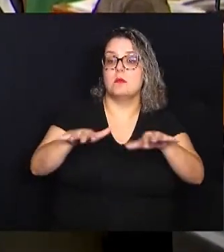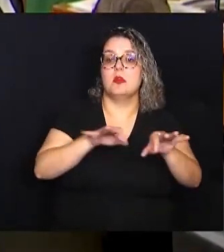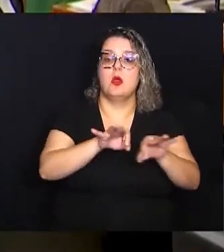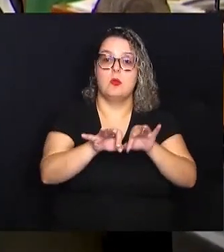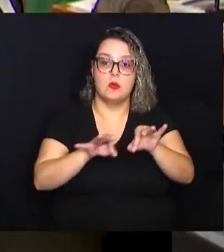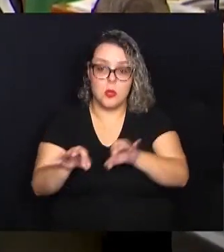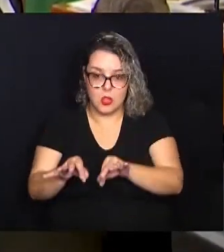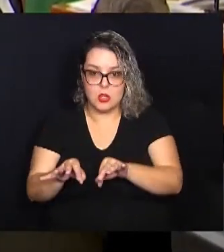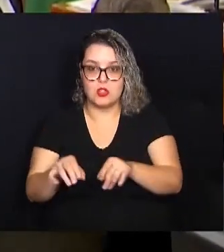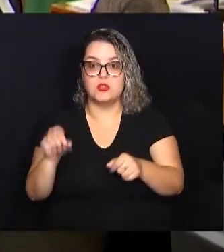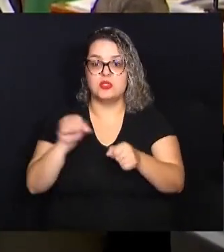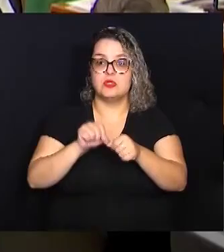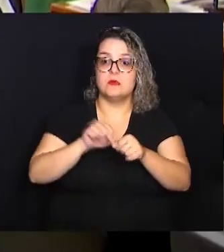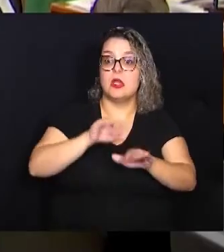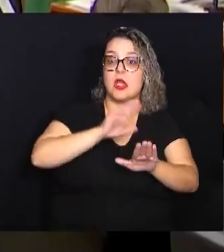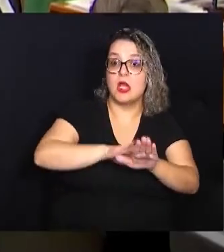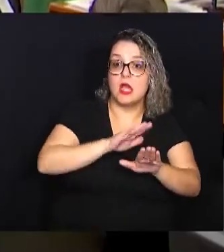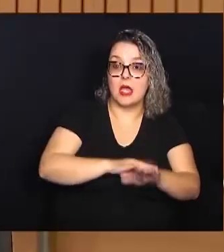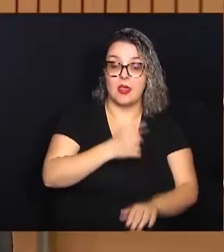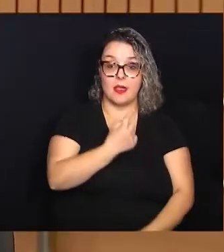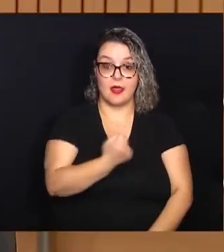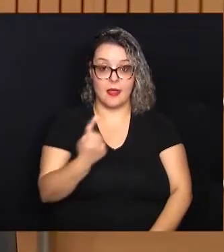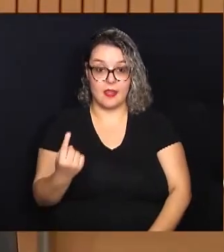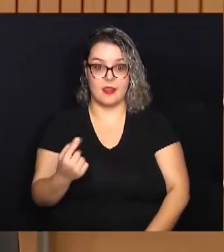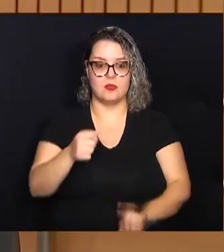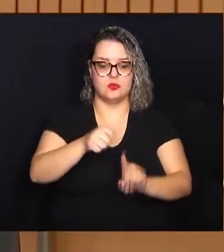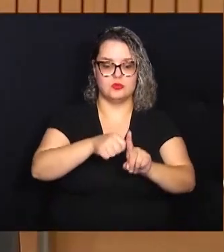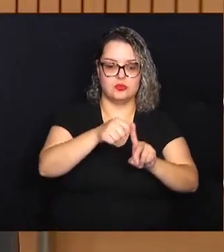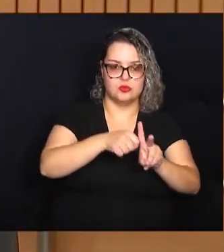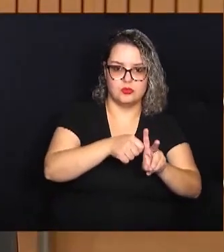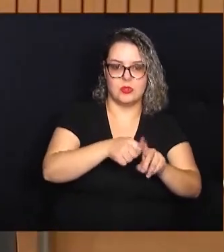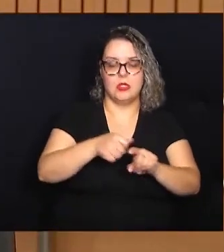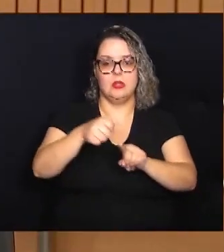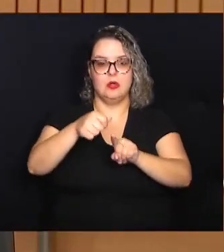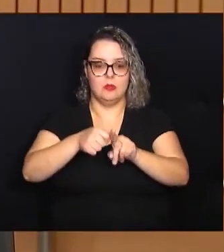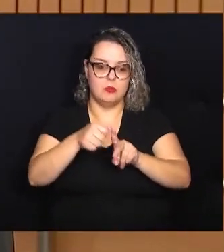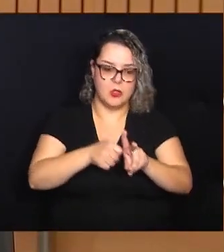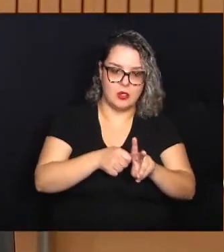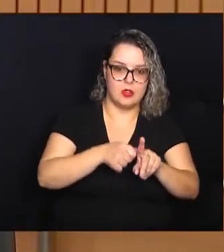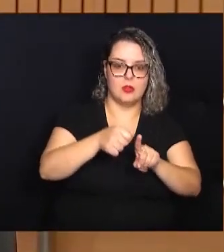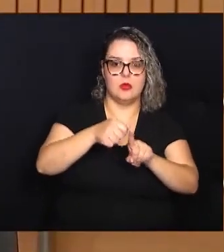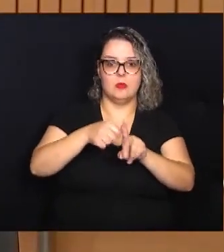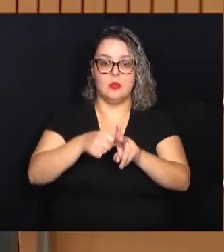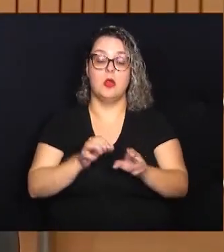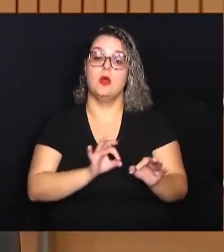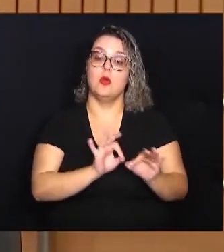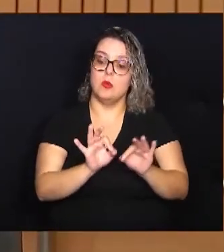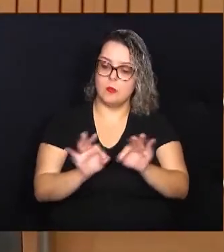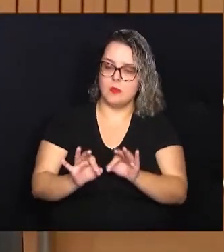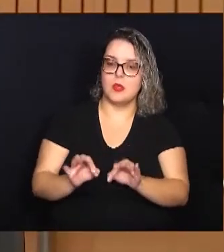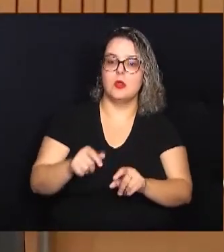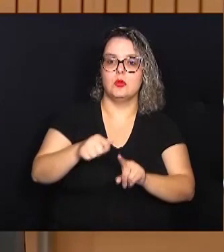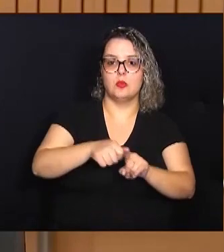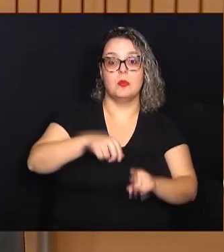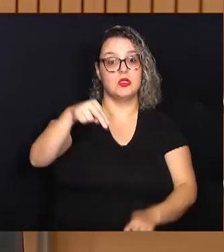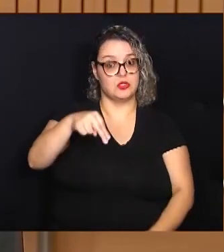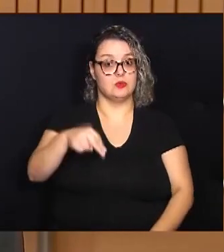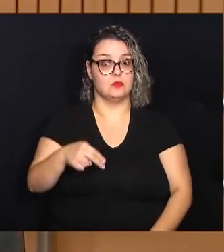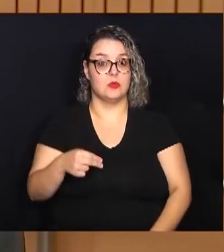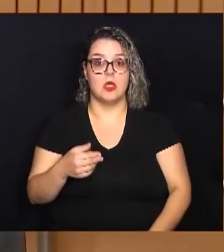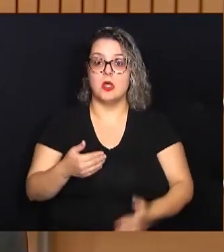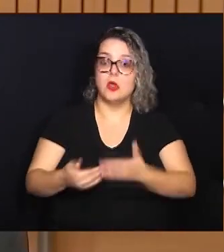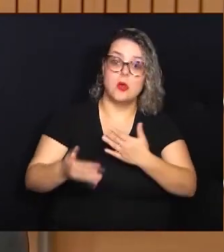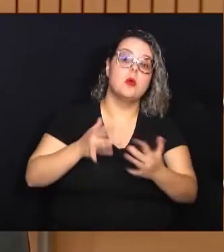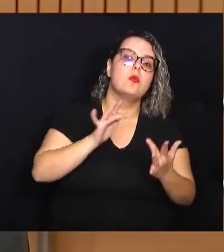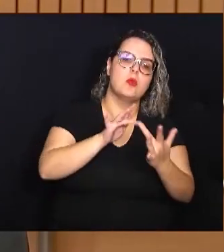e fazer a ação a cada 2 meses. A gente já vai começar os preparativos para a segunda edição, que vai acontecer em novembro, mas qualquer contato